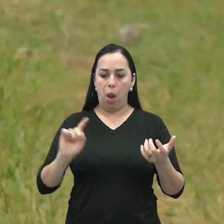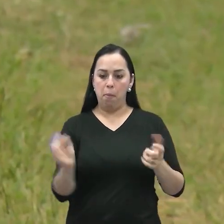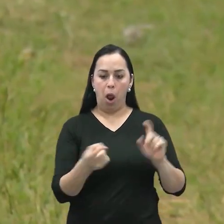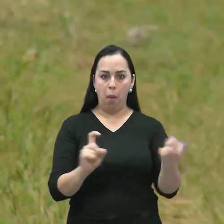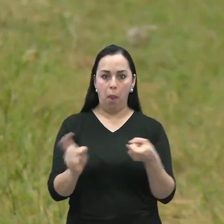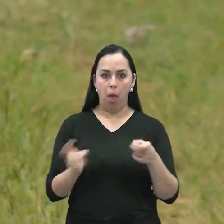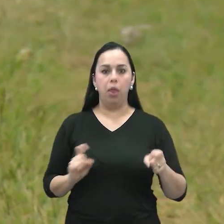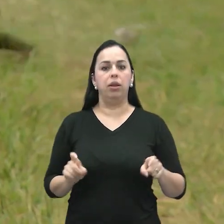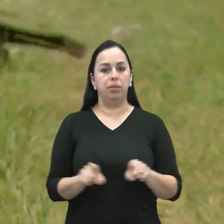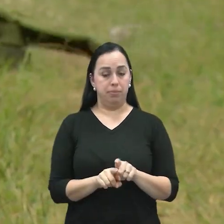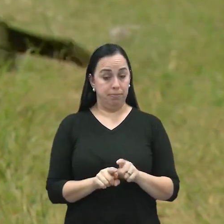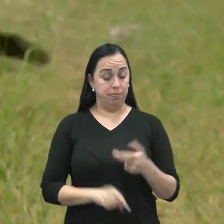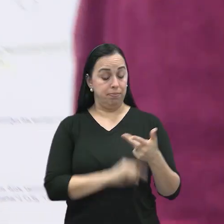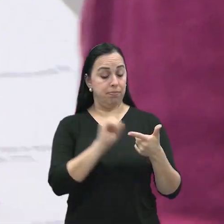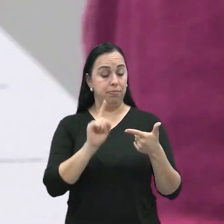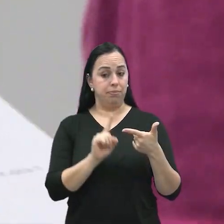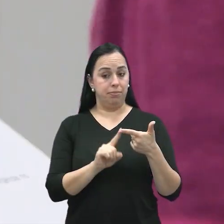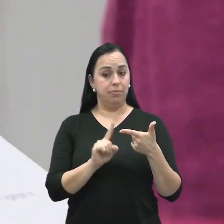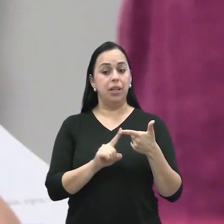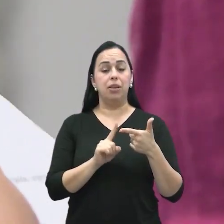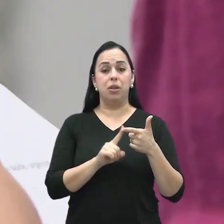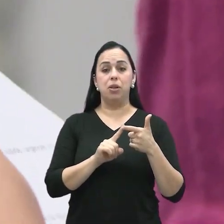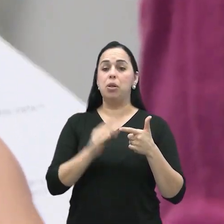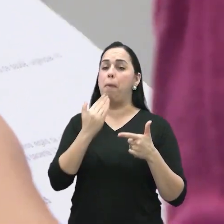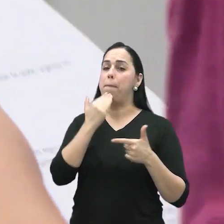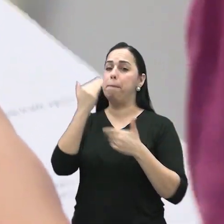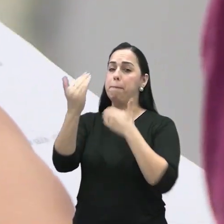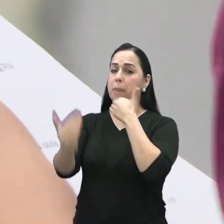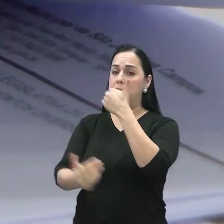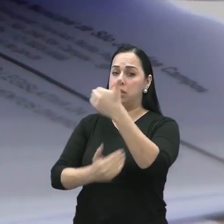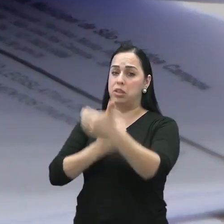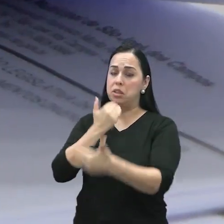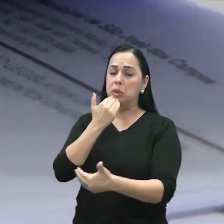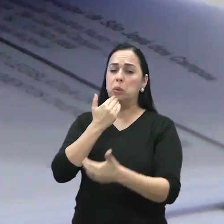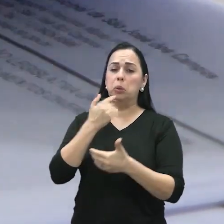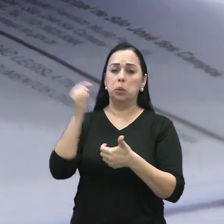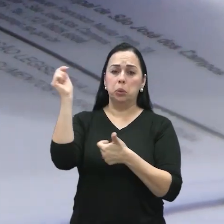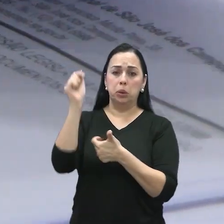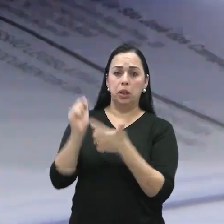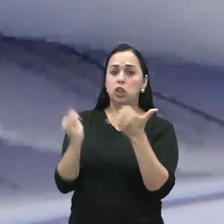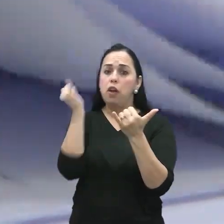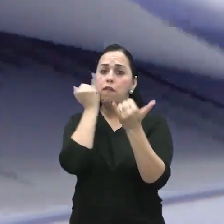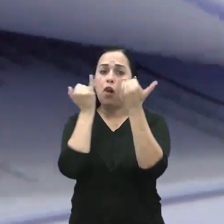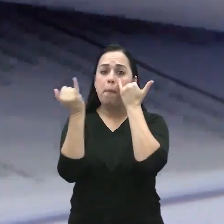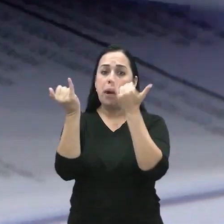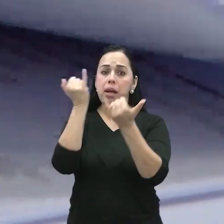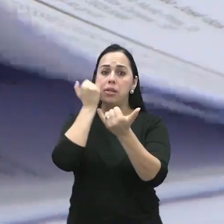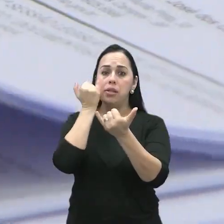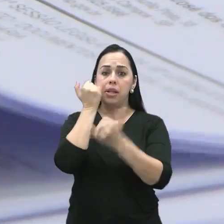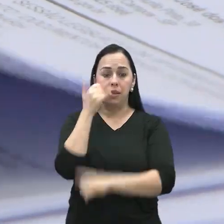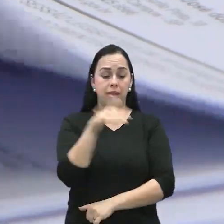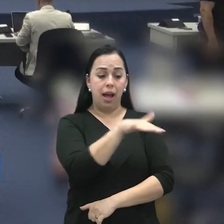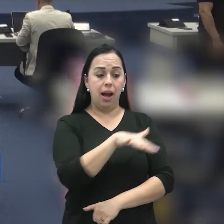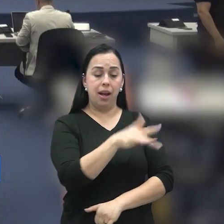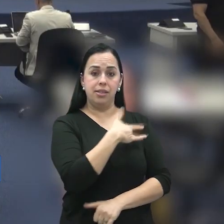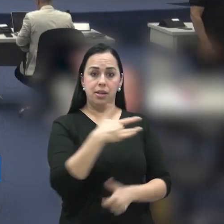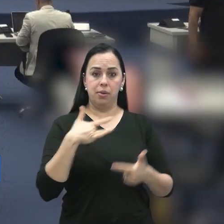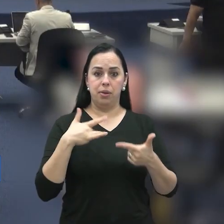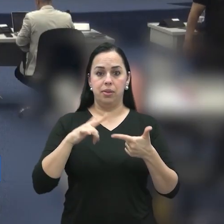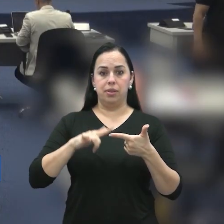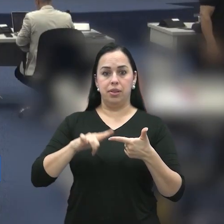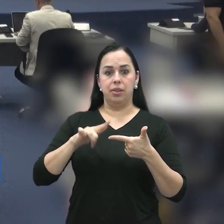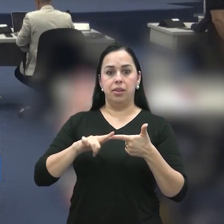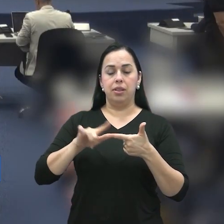e limpeza de galerias. Já quanto aos requerimentos, estavam solicitações de informações em setores